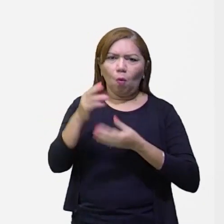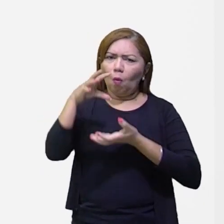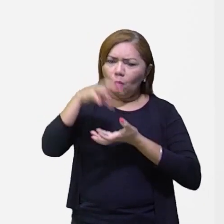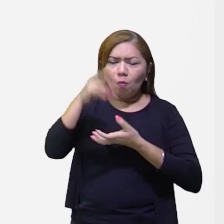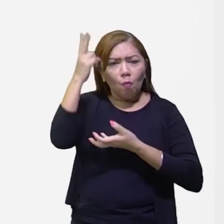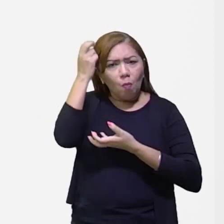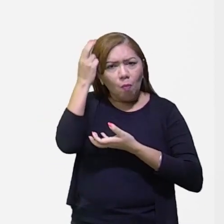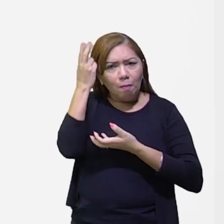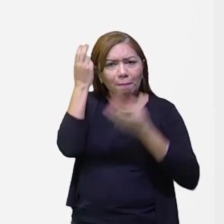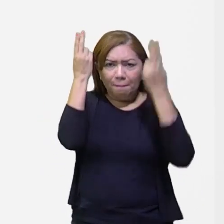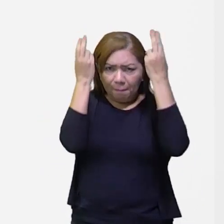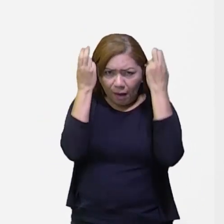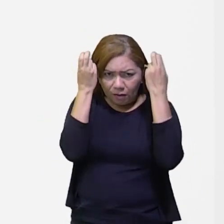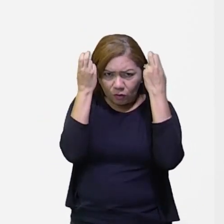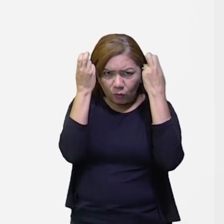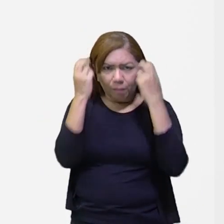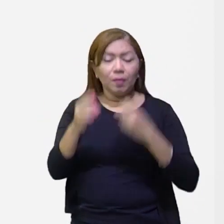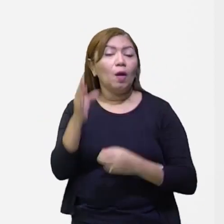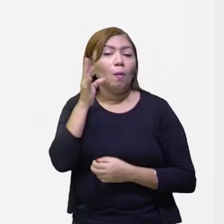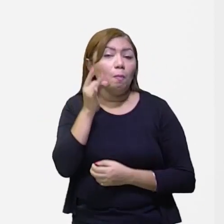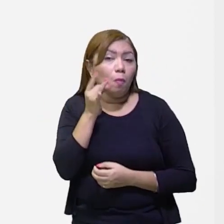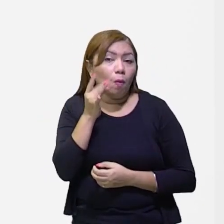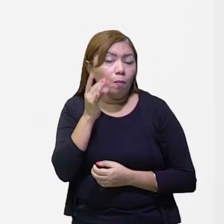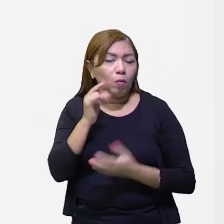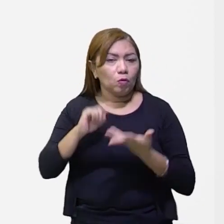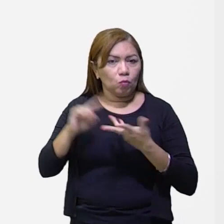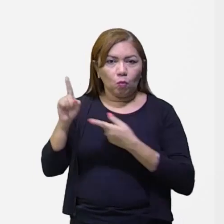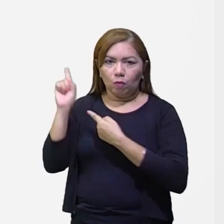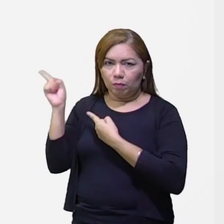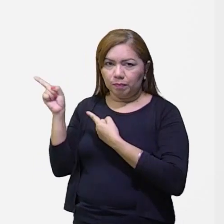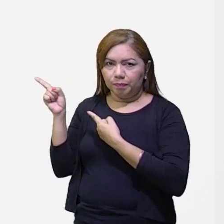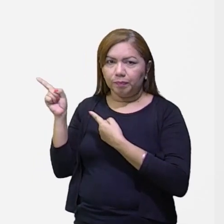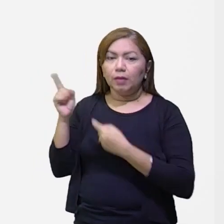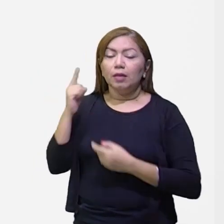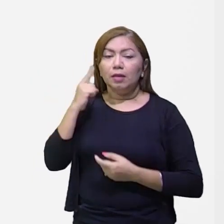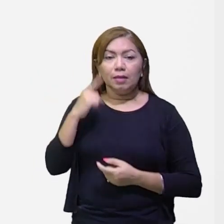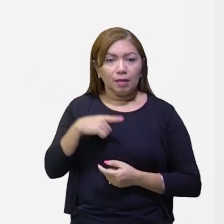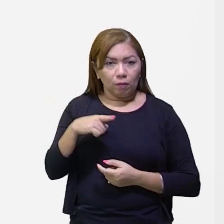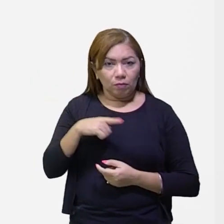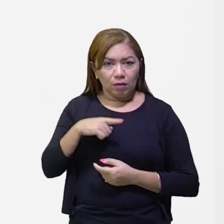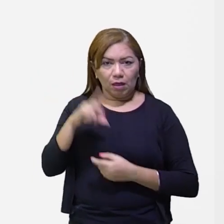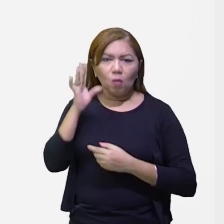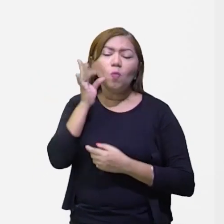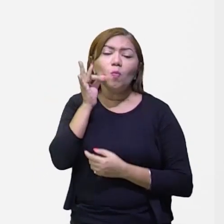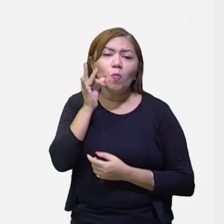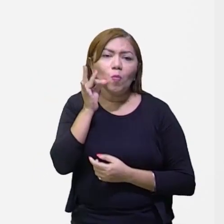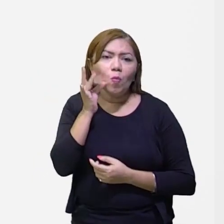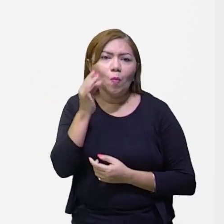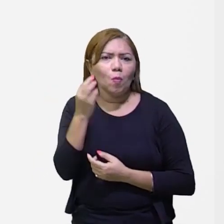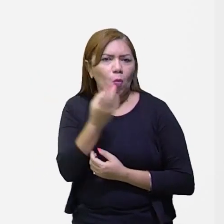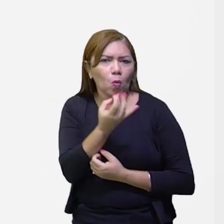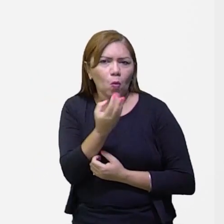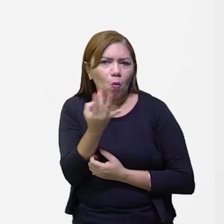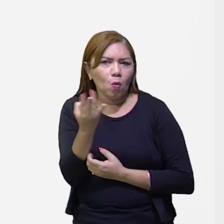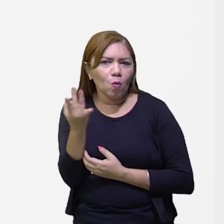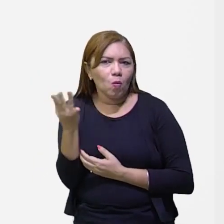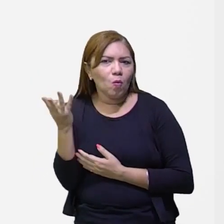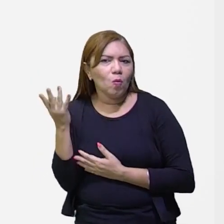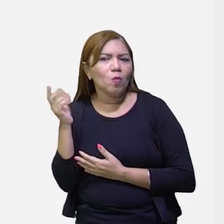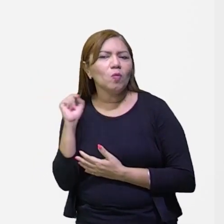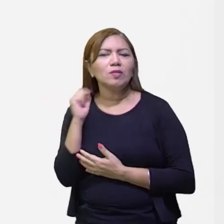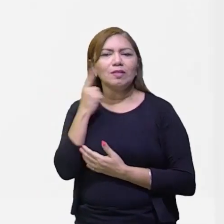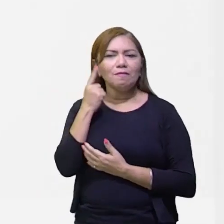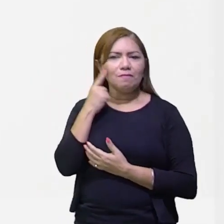uma certa quantidade de bombons, como mostra a figura. Então, olha aqui a nossa figura com a nossa, os bombons da Maria,